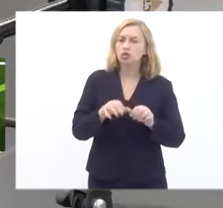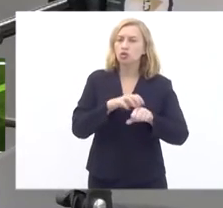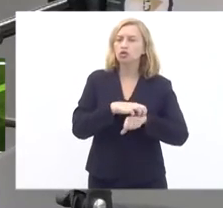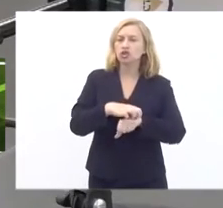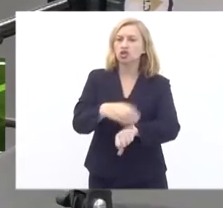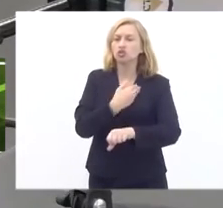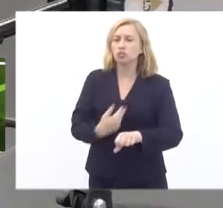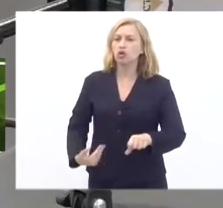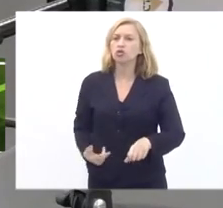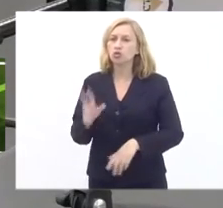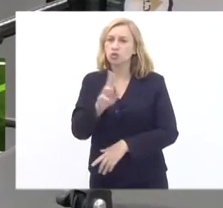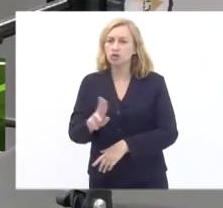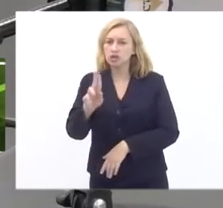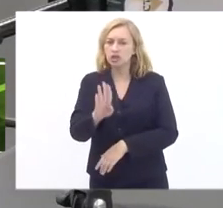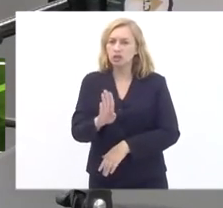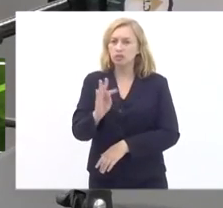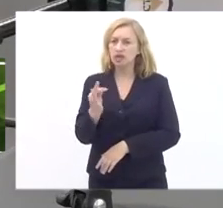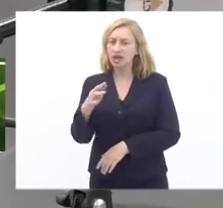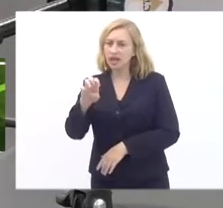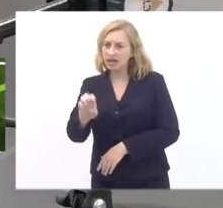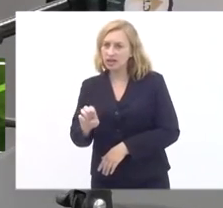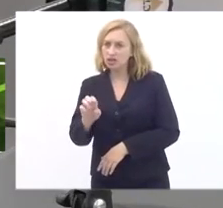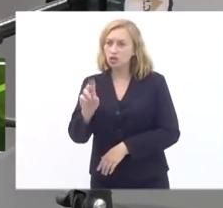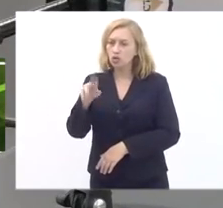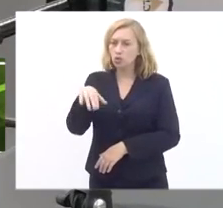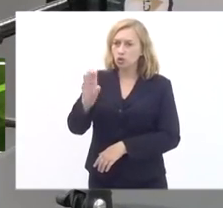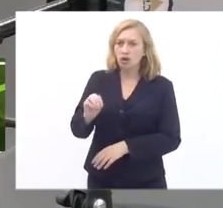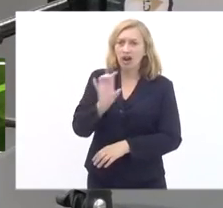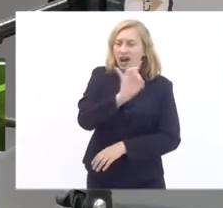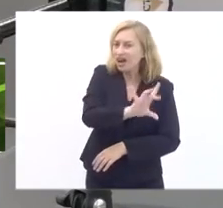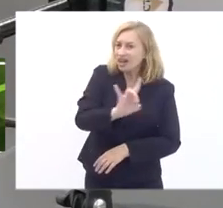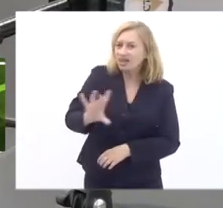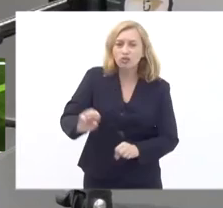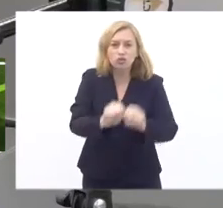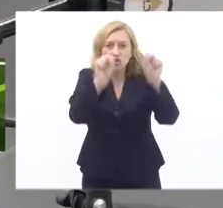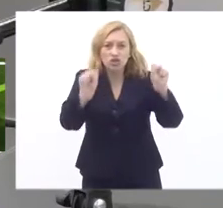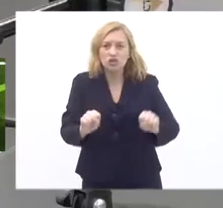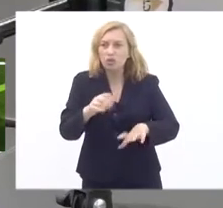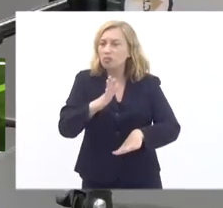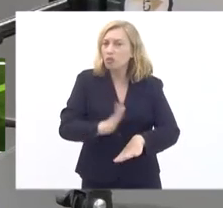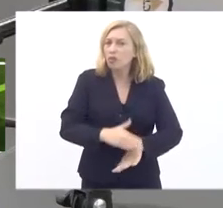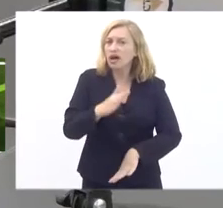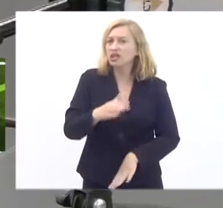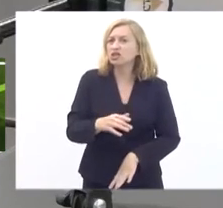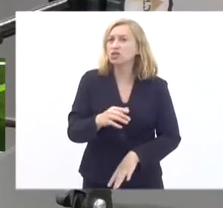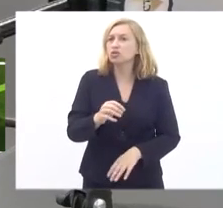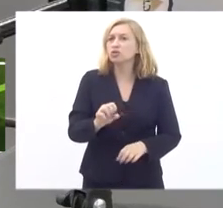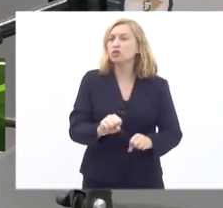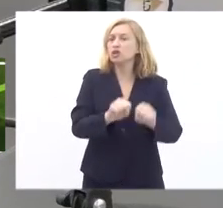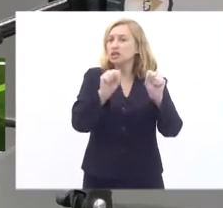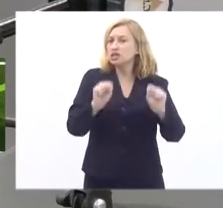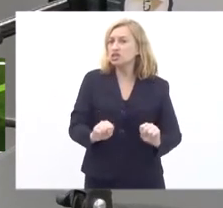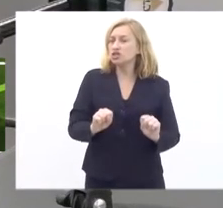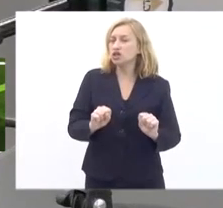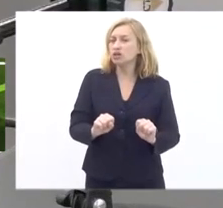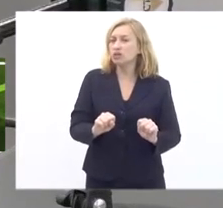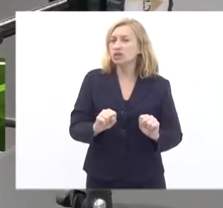único, em especial a cada um dos sistemas. Por mais que o sistema